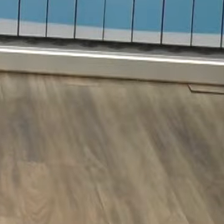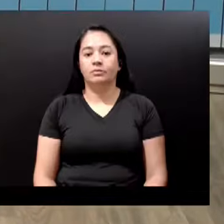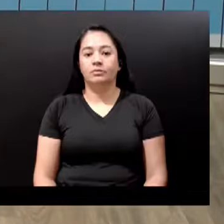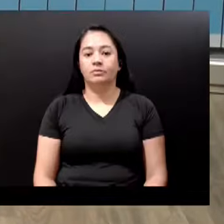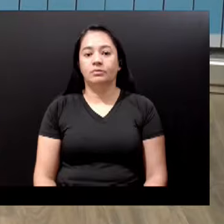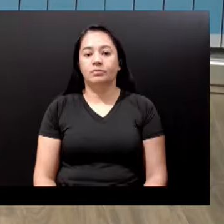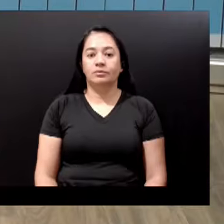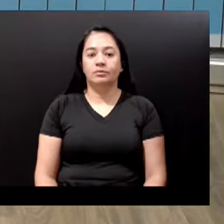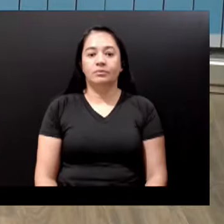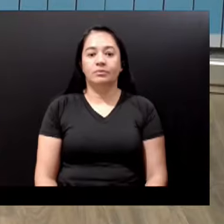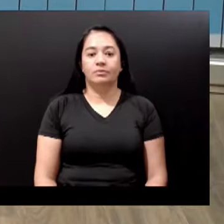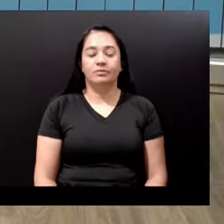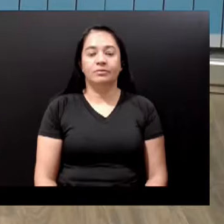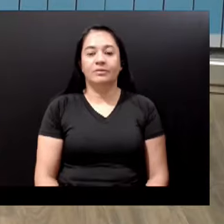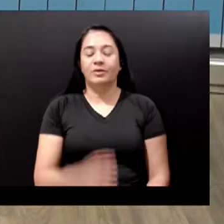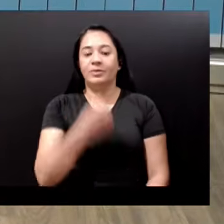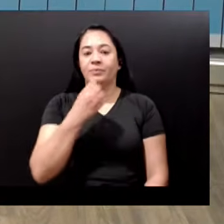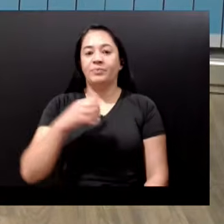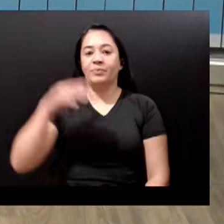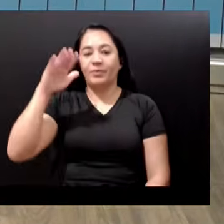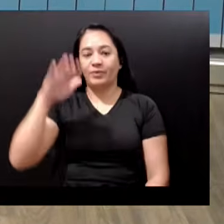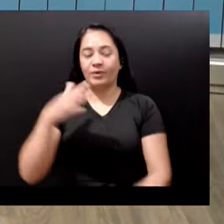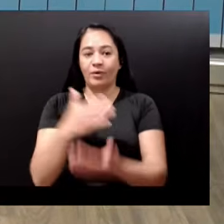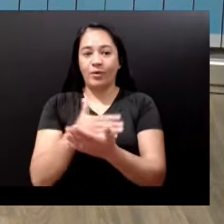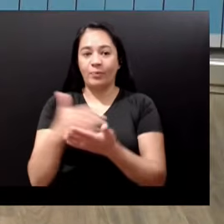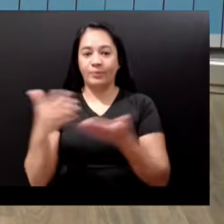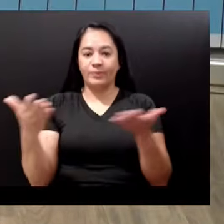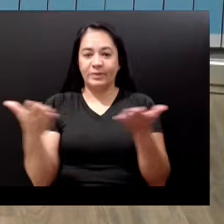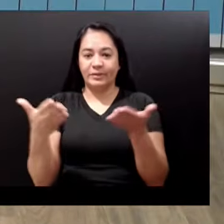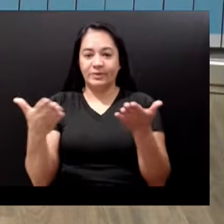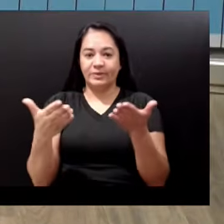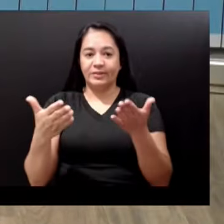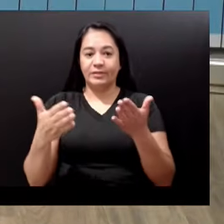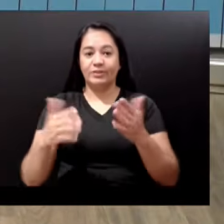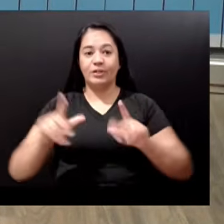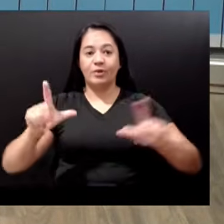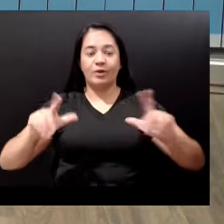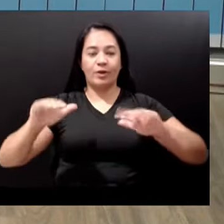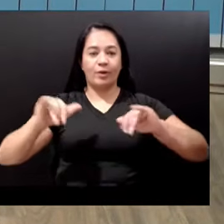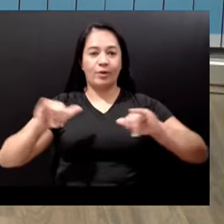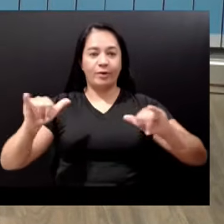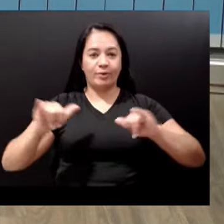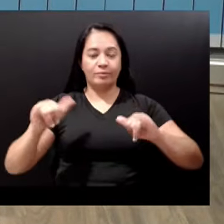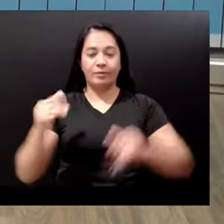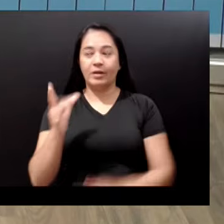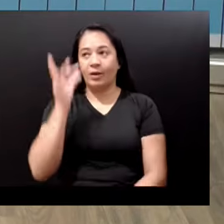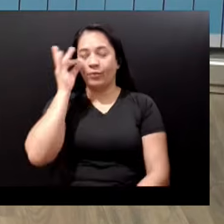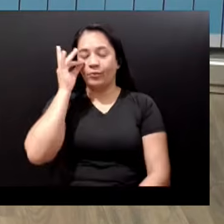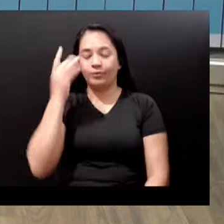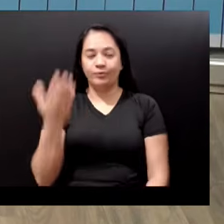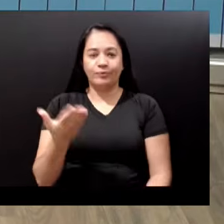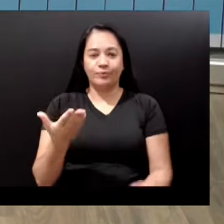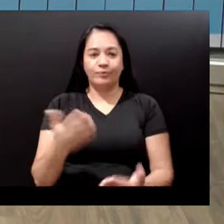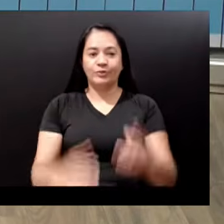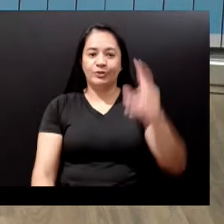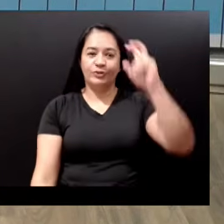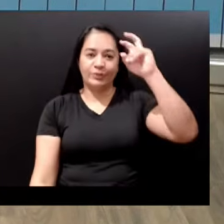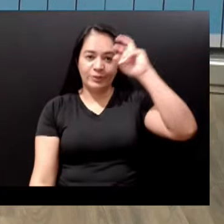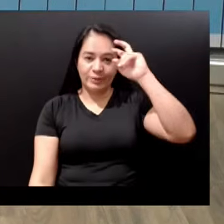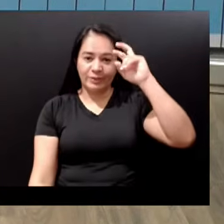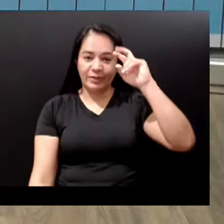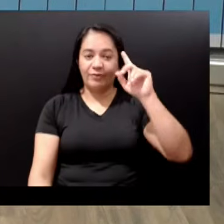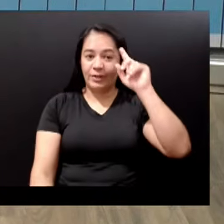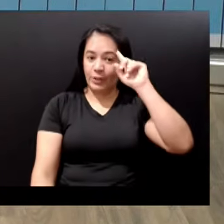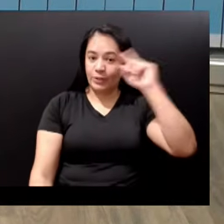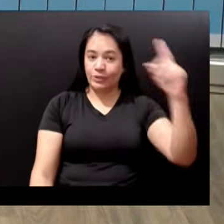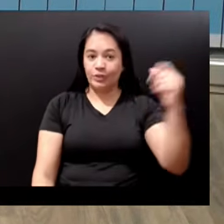Olá, boa tarde. Começa agora o Jornal Câmara Notícia ao vivo nesta quinta-feira, 21 de agosto de